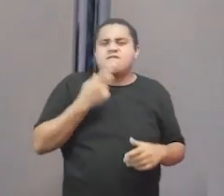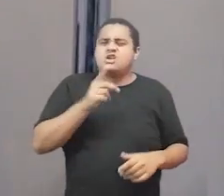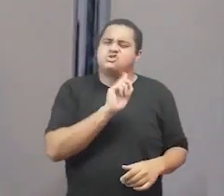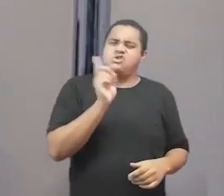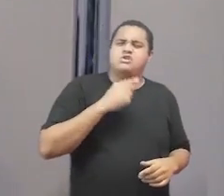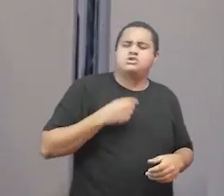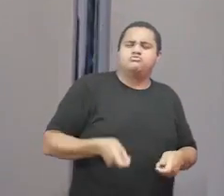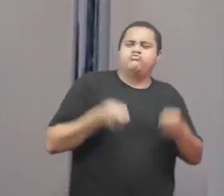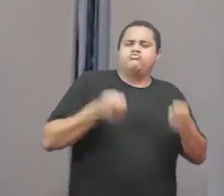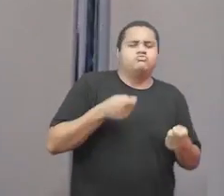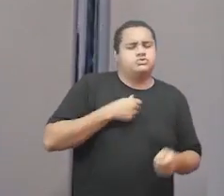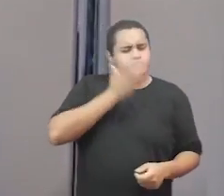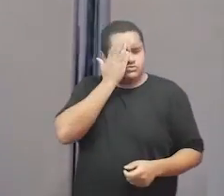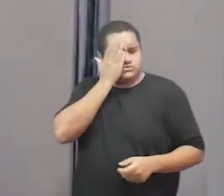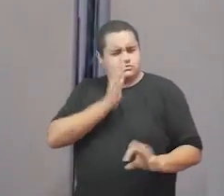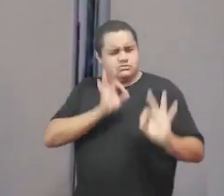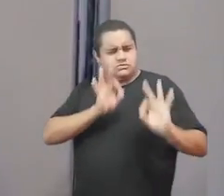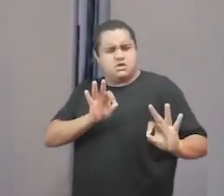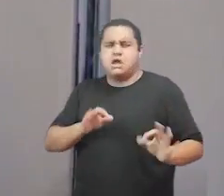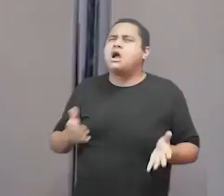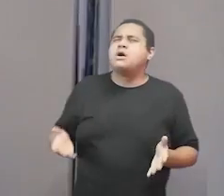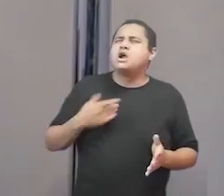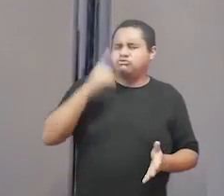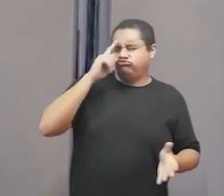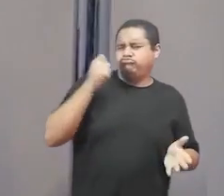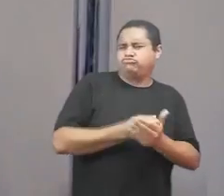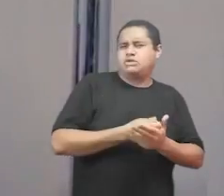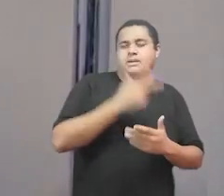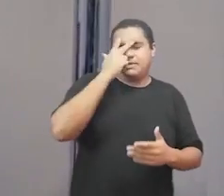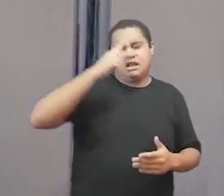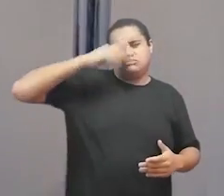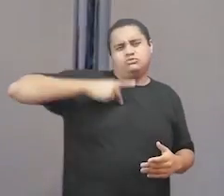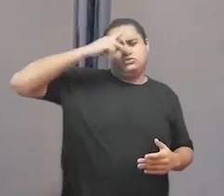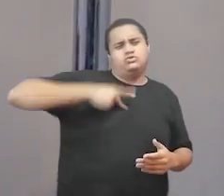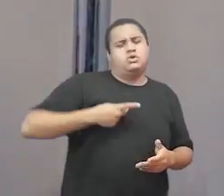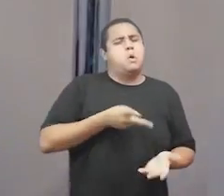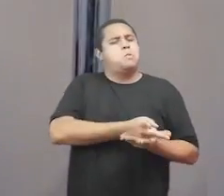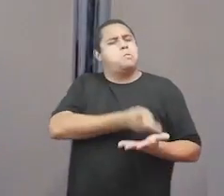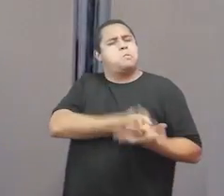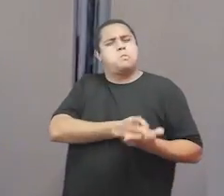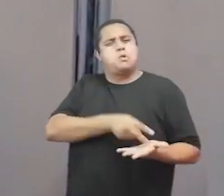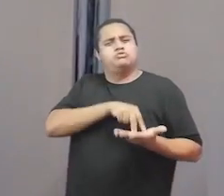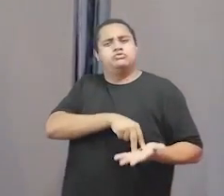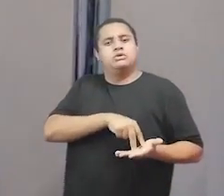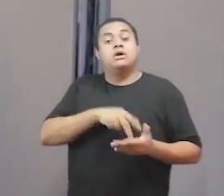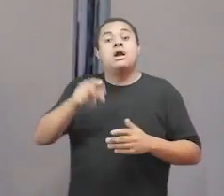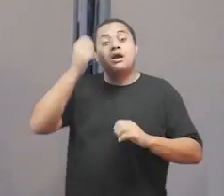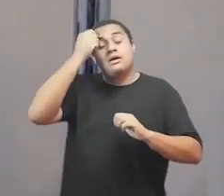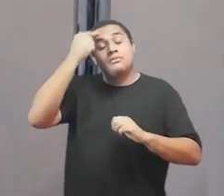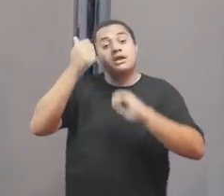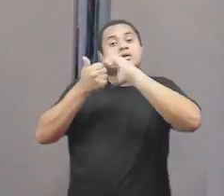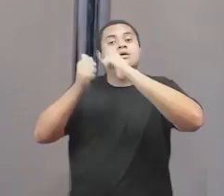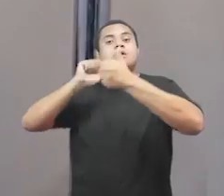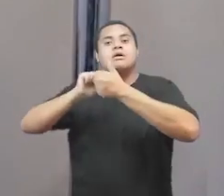dizer, não, eu tô sempre muito firme nas minhas formas de pensar, sabe, e se autoconvence a continuar assim. E a mente flexível é a